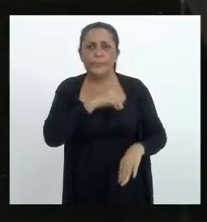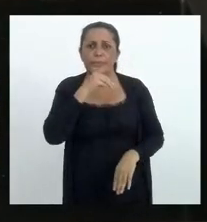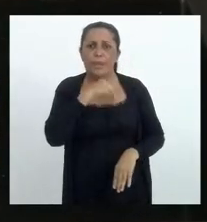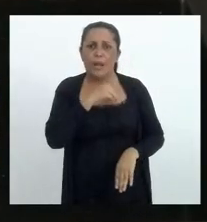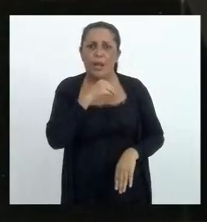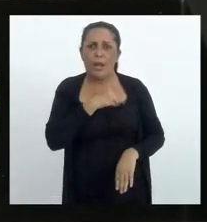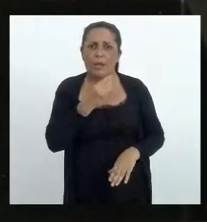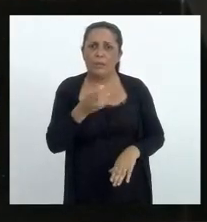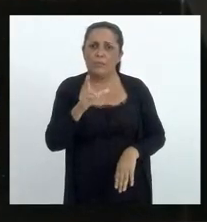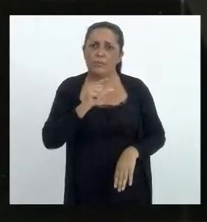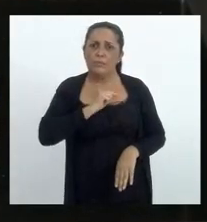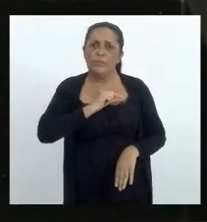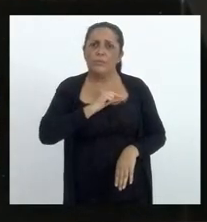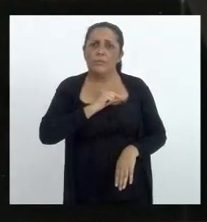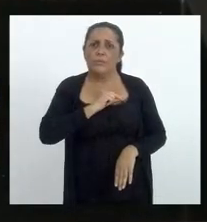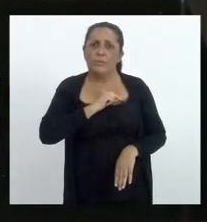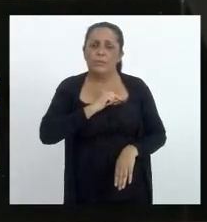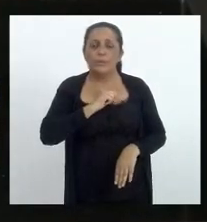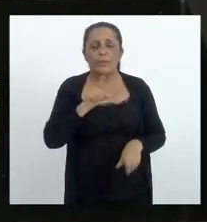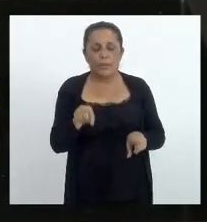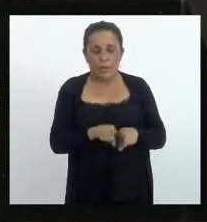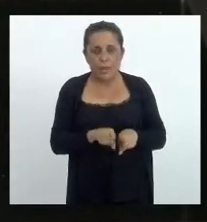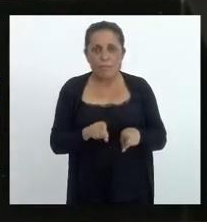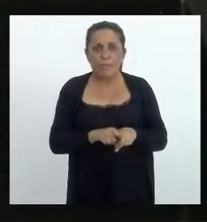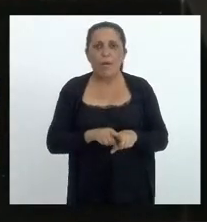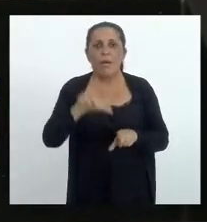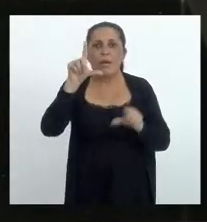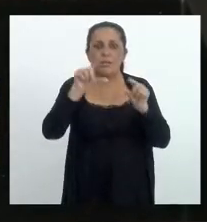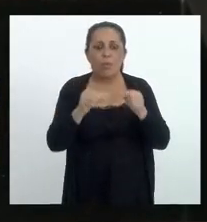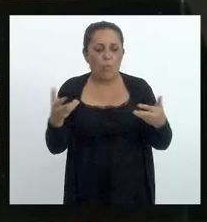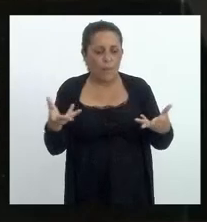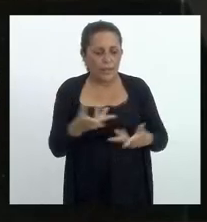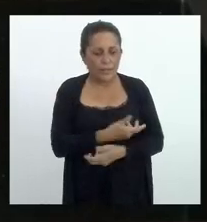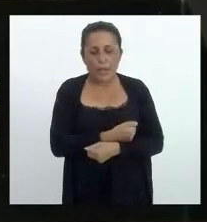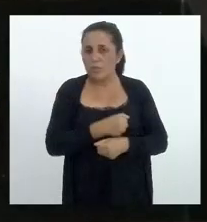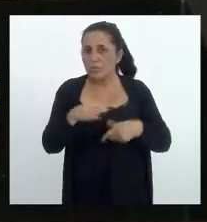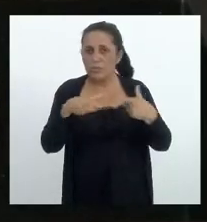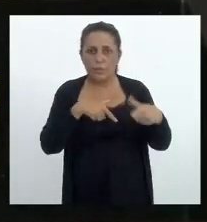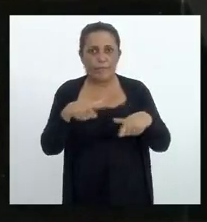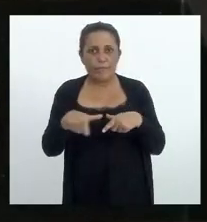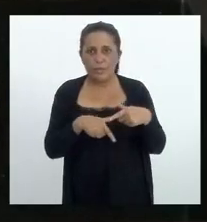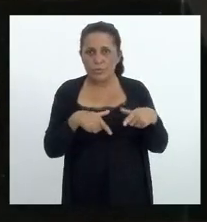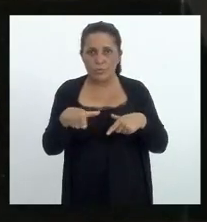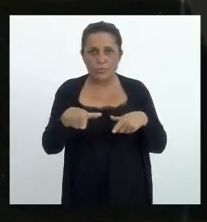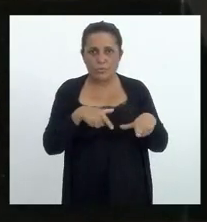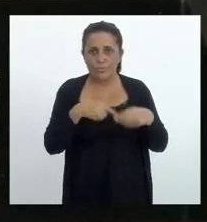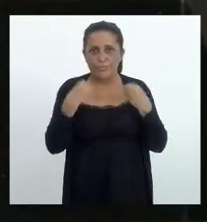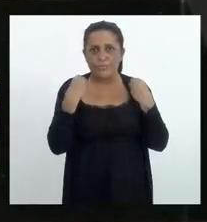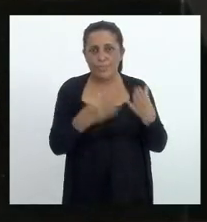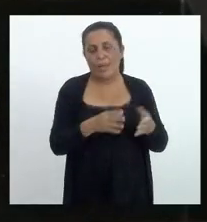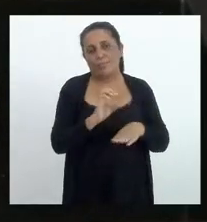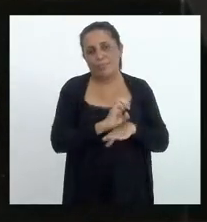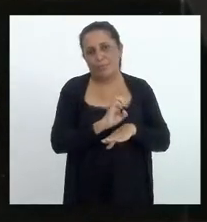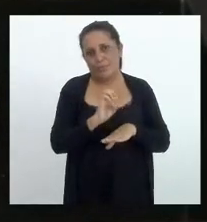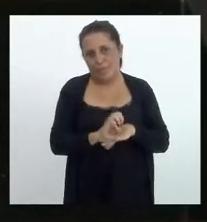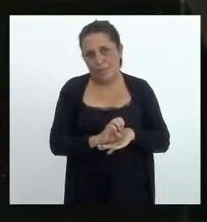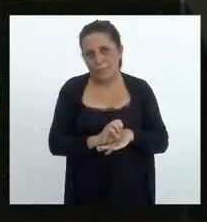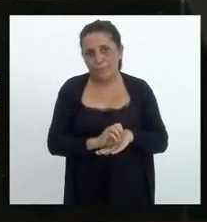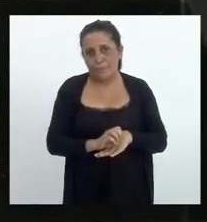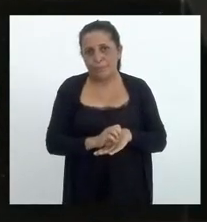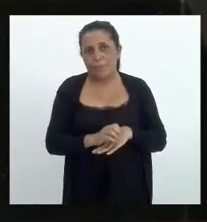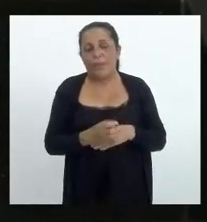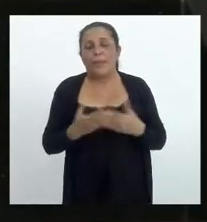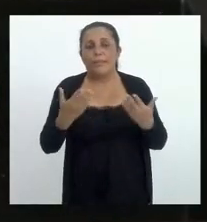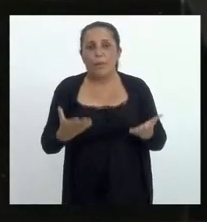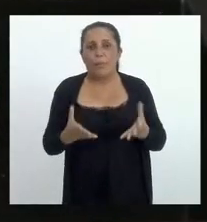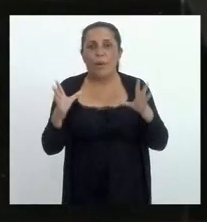trabalhadores, bem como também a redução da qualidade dos serviços oferecidos pelo Estado. Então, vamos